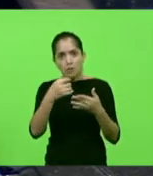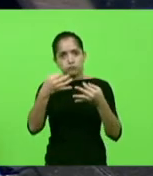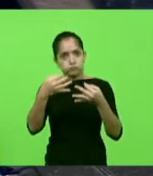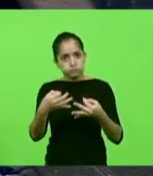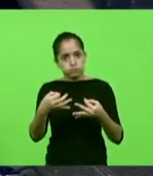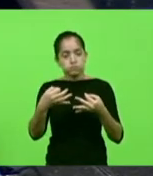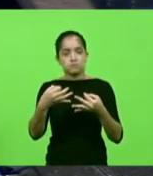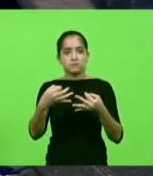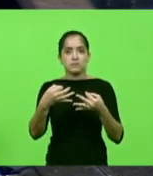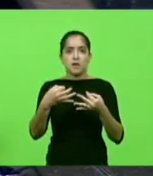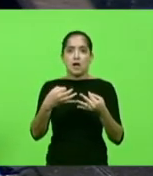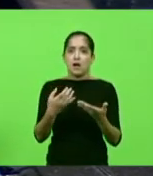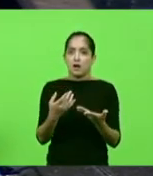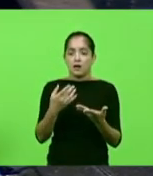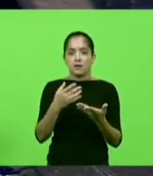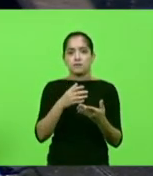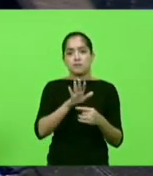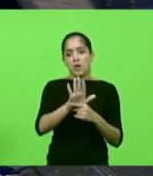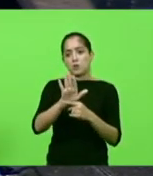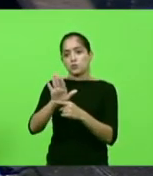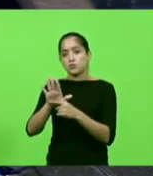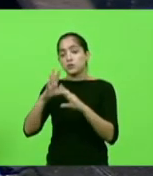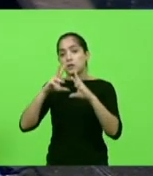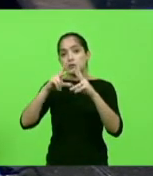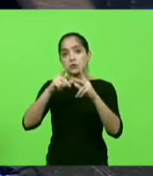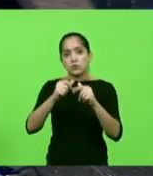agradar todos que visitam o seu gabinete.